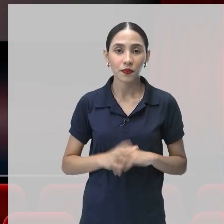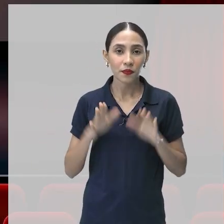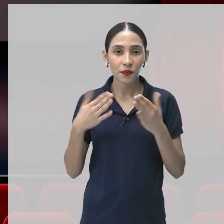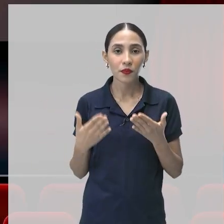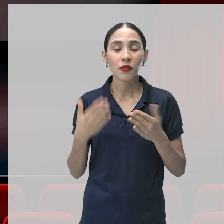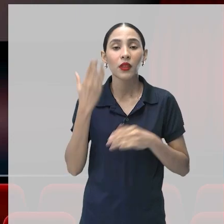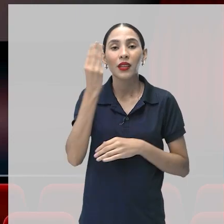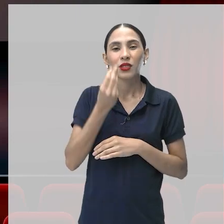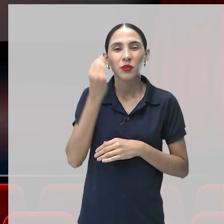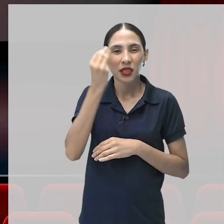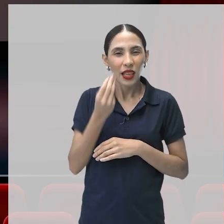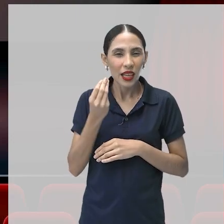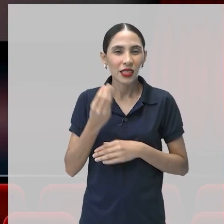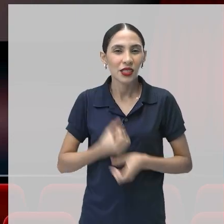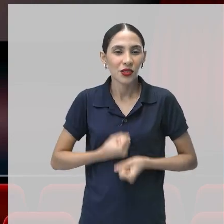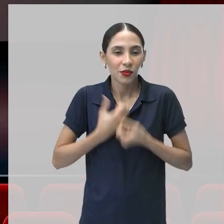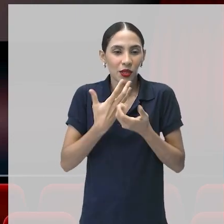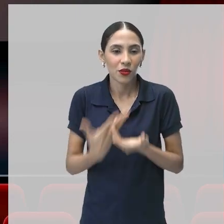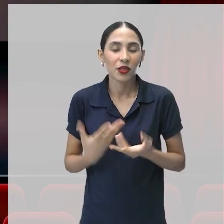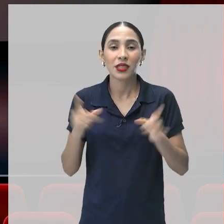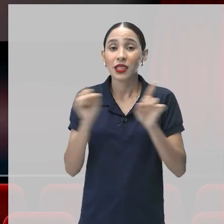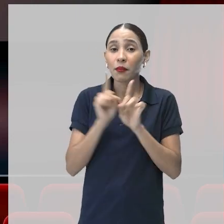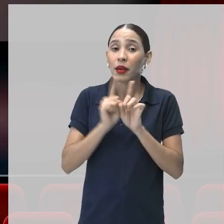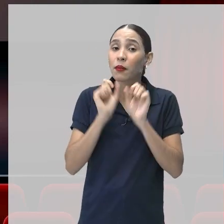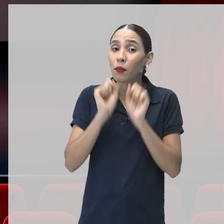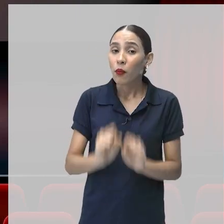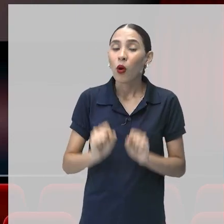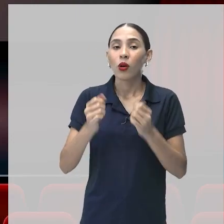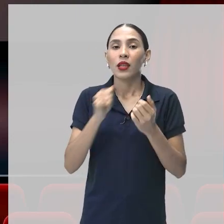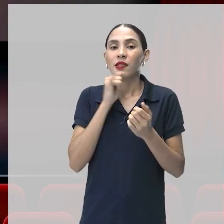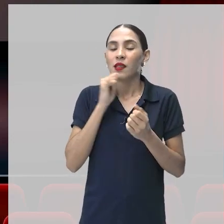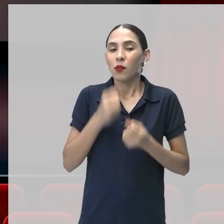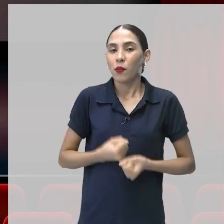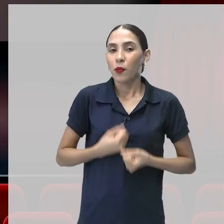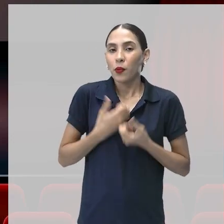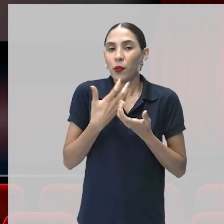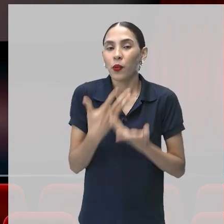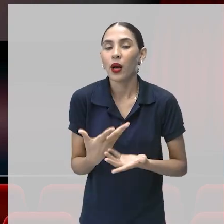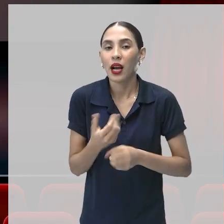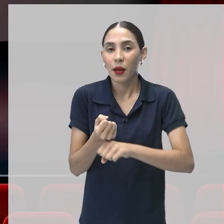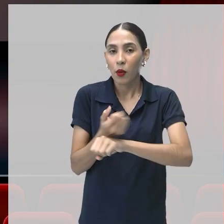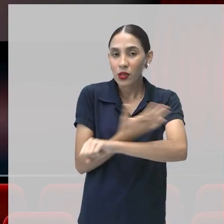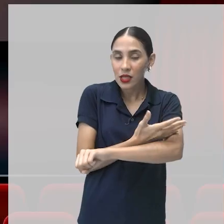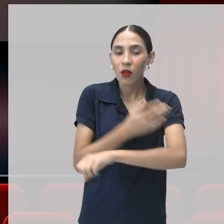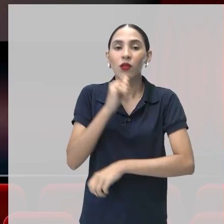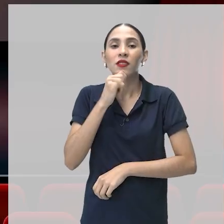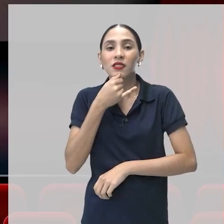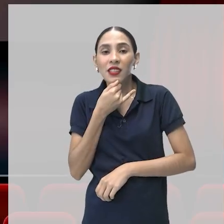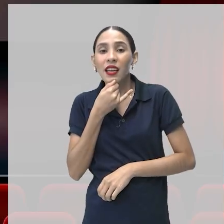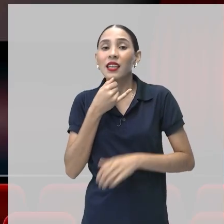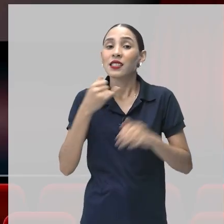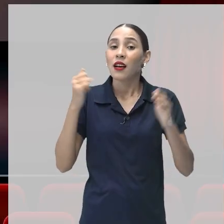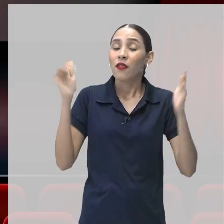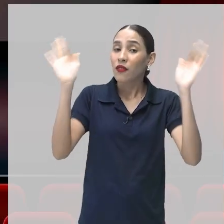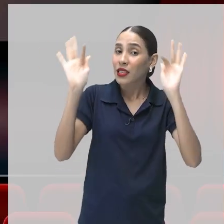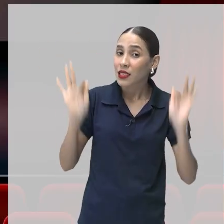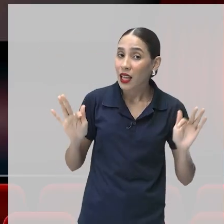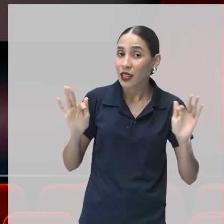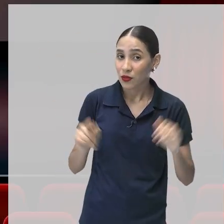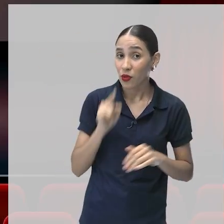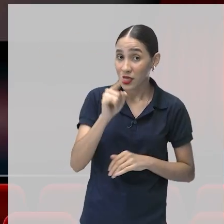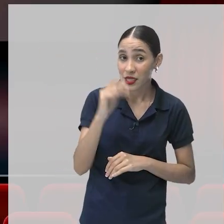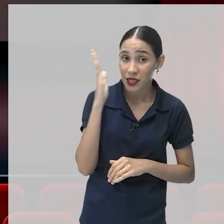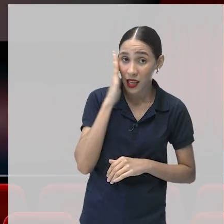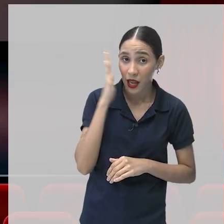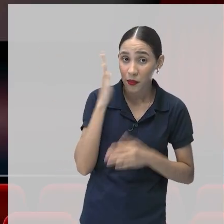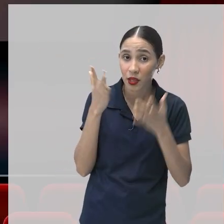através dessas expressões, eles podem transmitir emoções, tristeza, alegria para o público. Vocês sabem que o